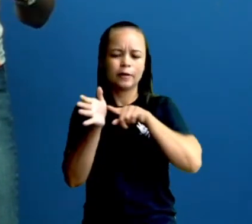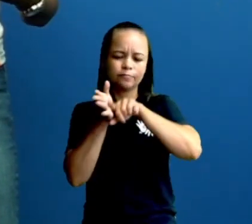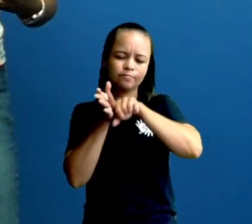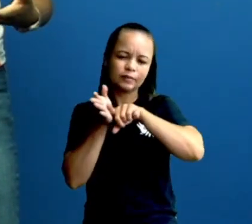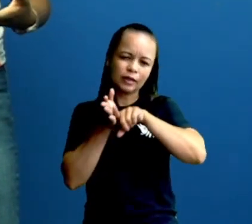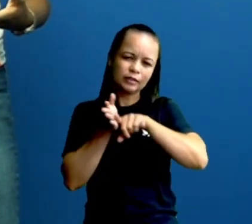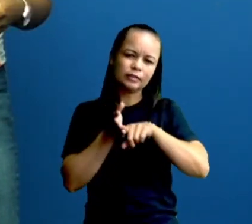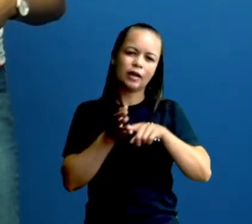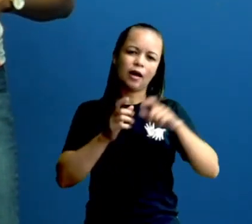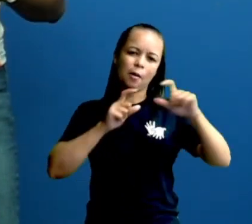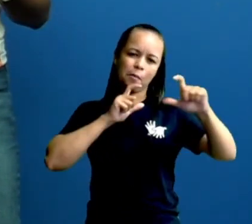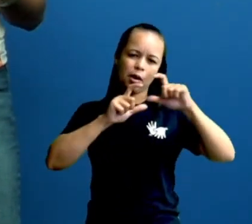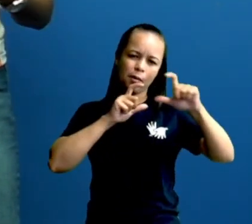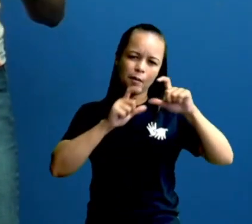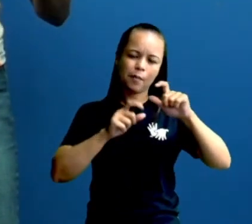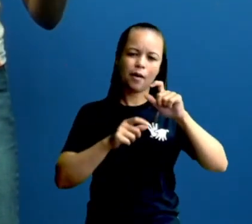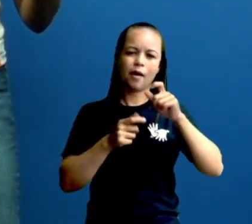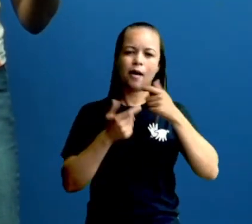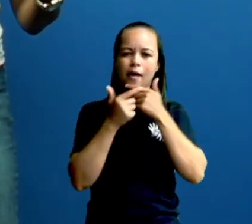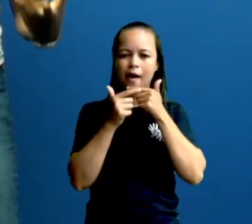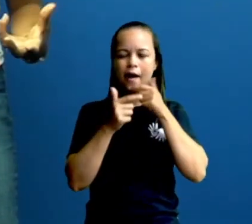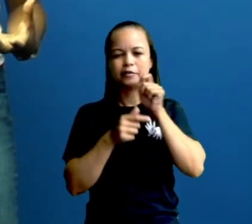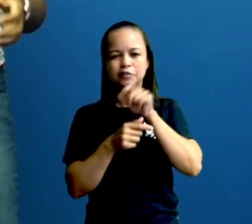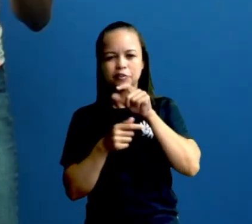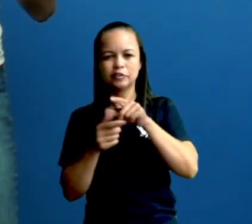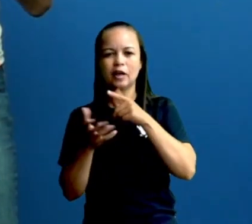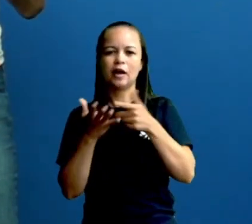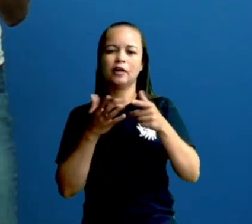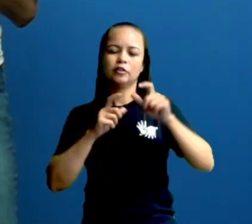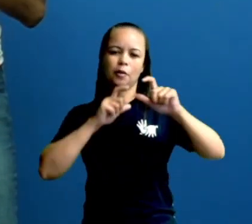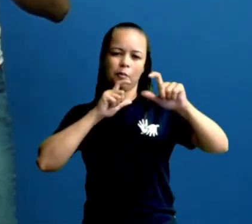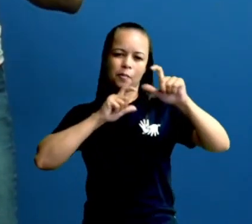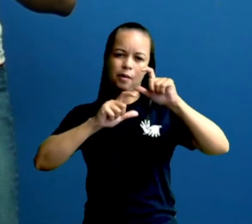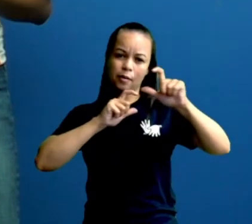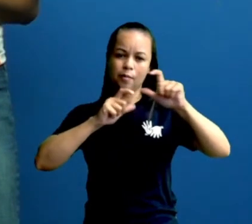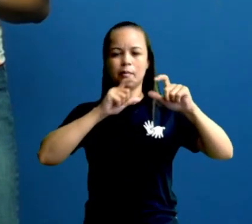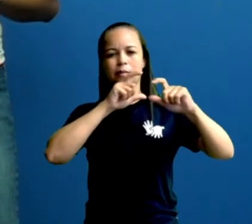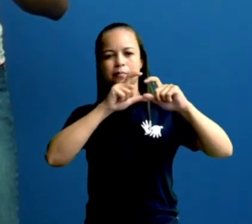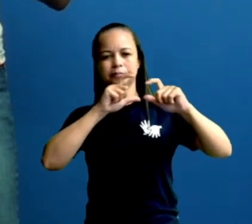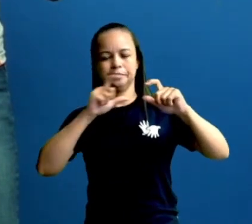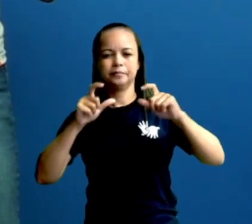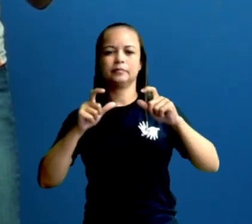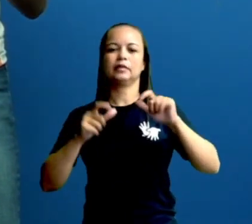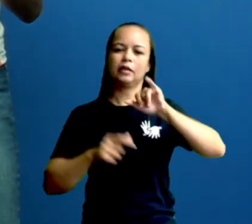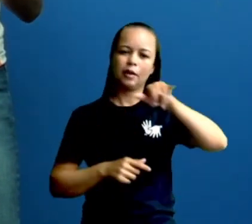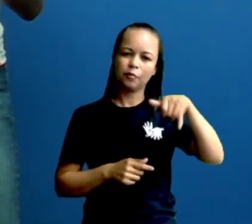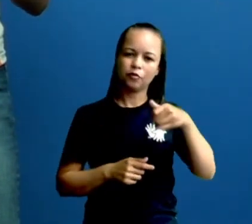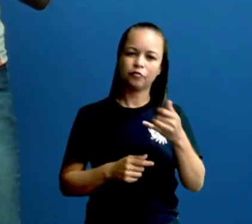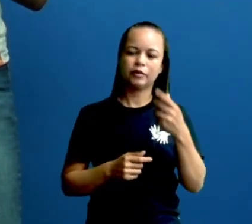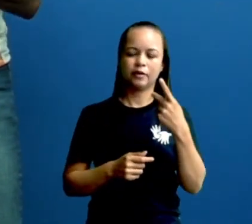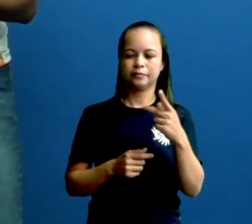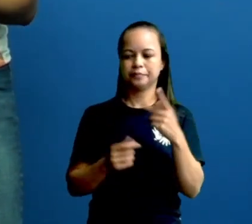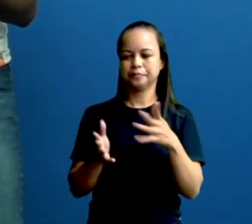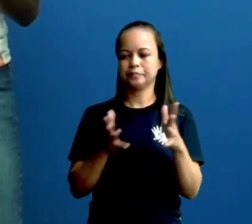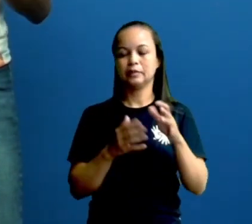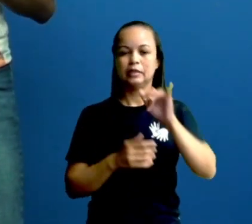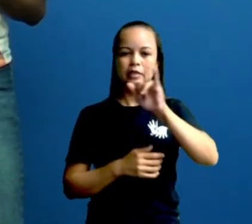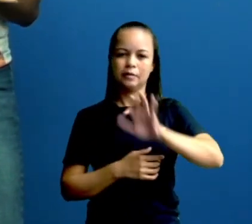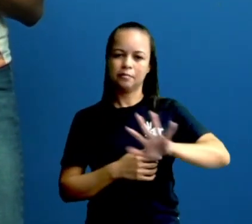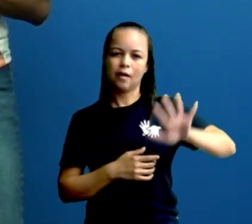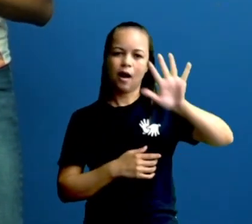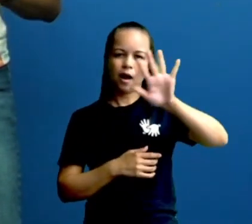tá? As suas charges e já comece a interpretar, a tirar proveito dessas situações. Imagem e